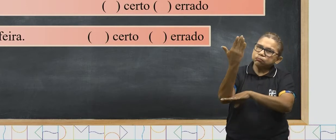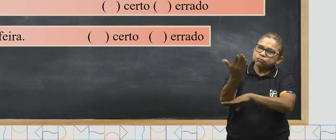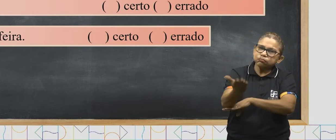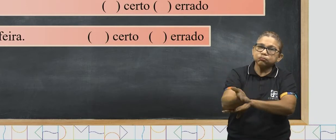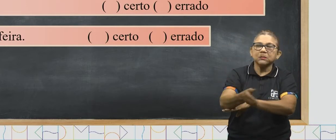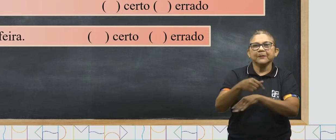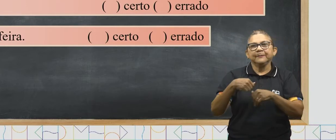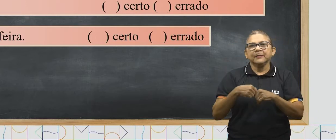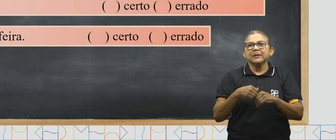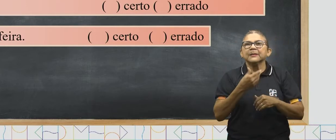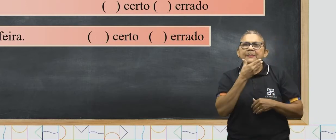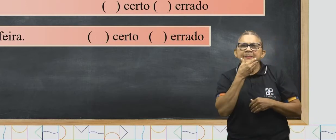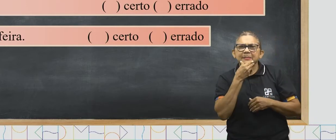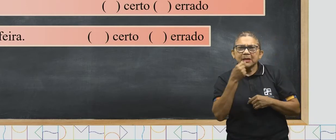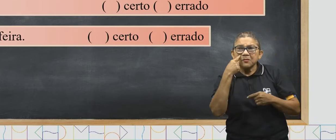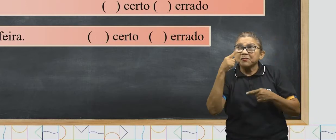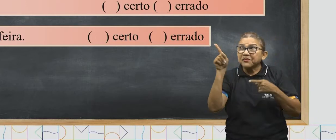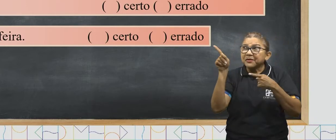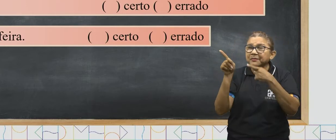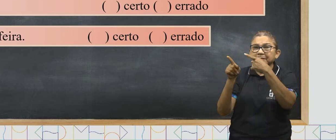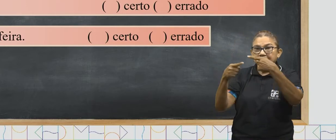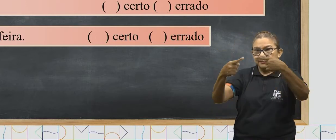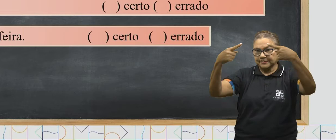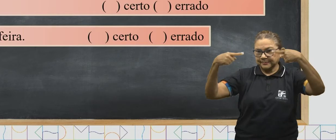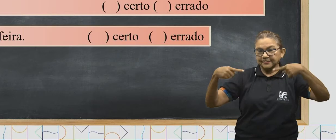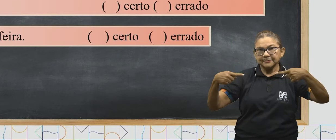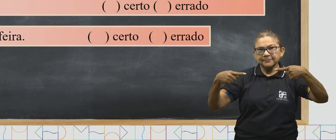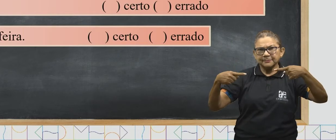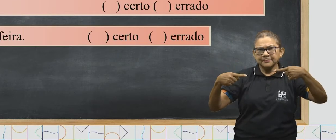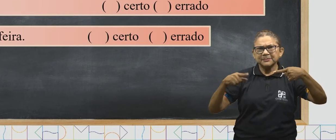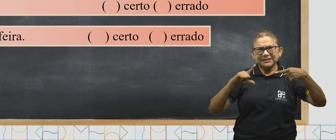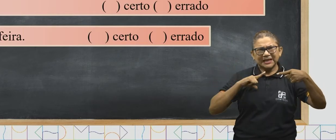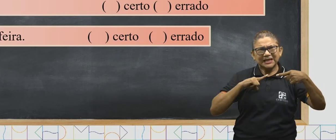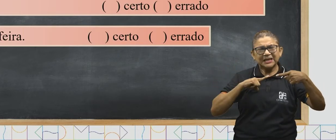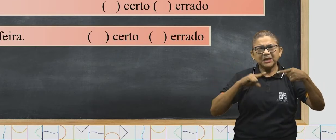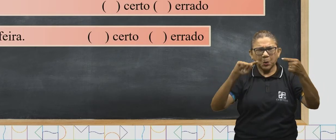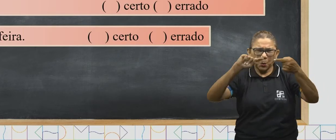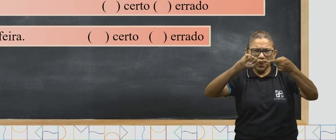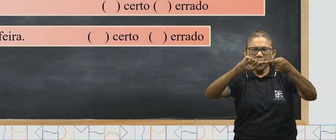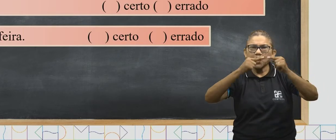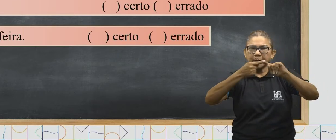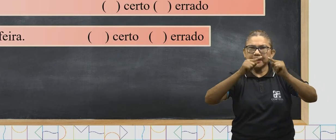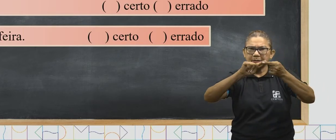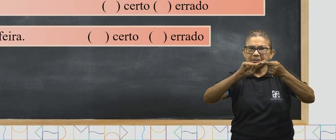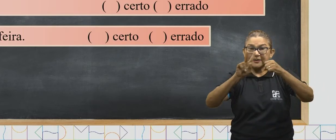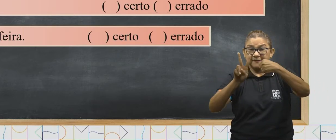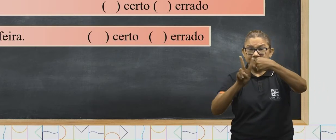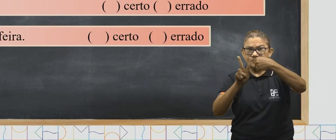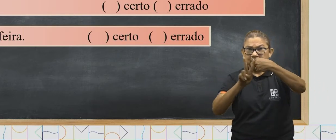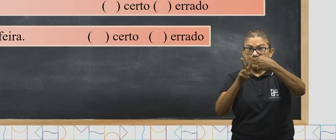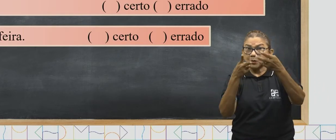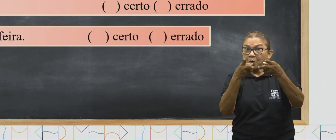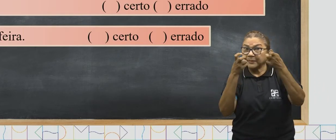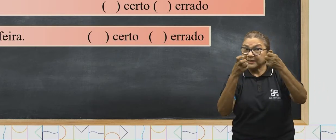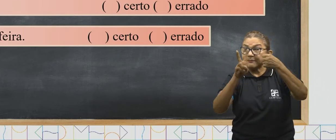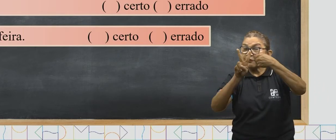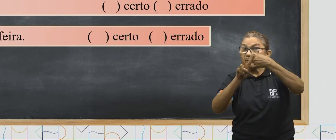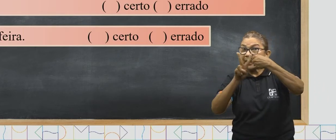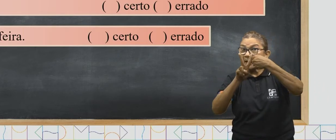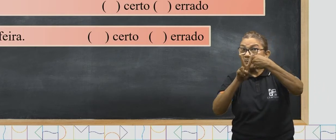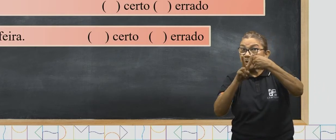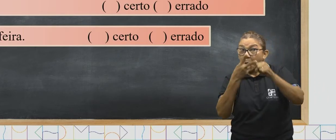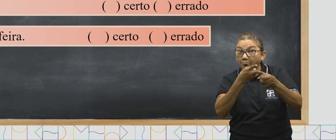Essa frase, há concordância verbal? Verifique, observe o verbo e observe